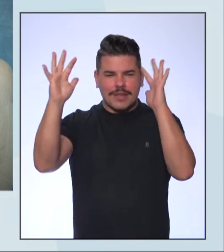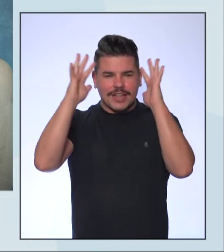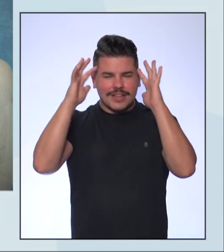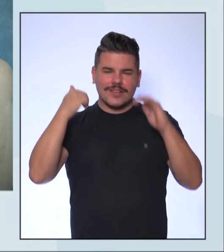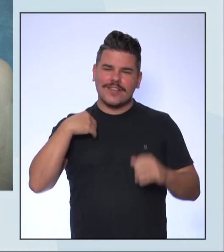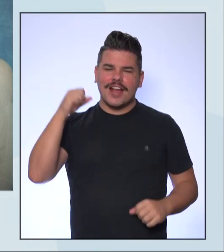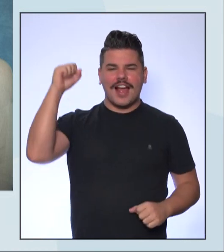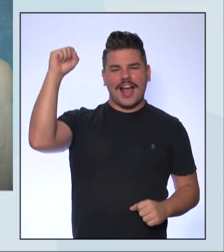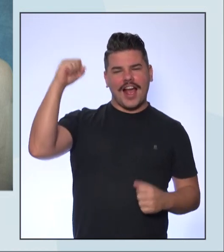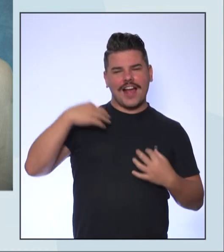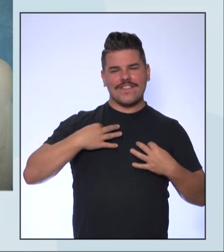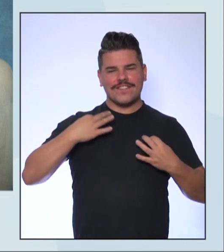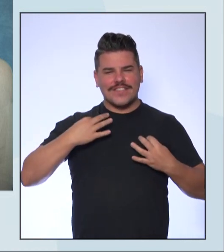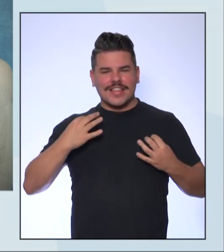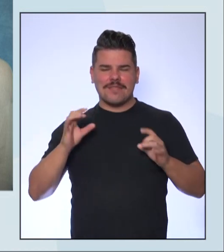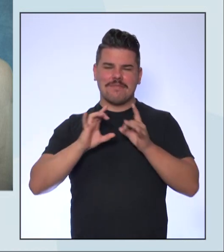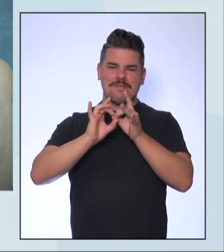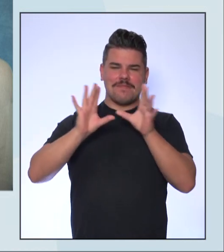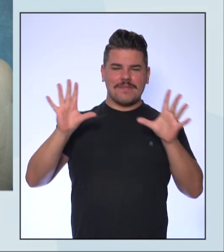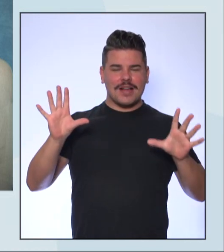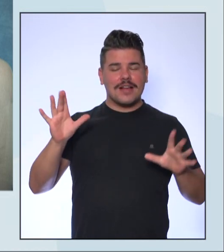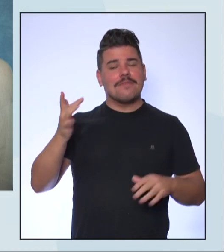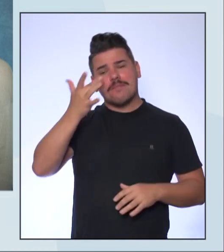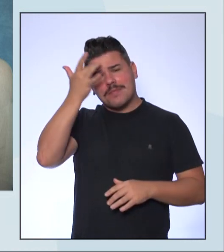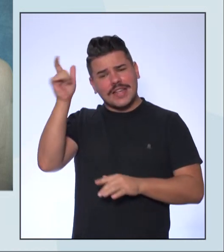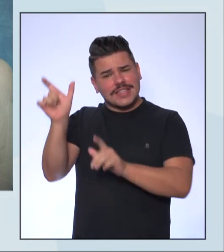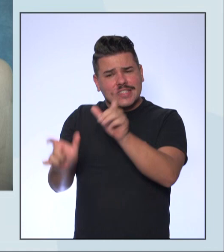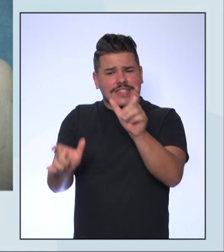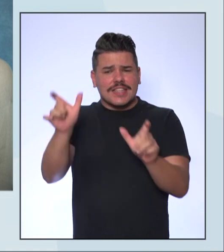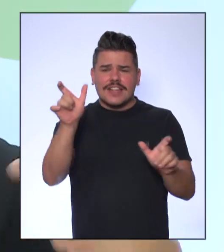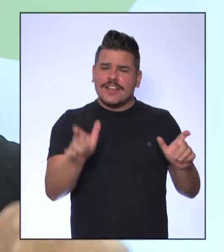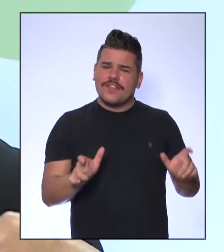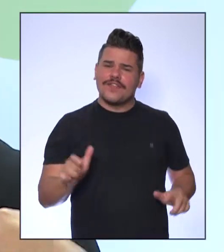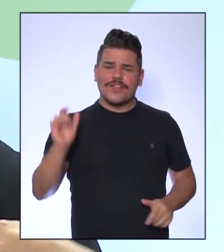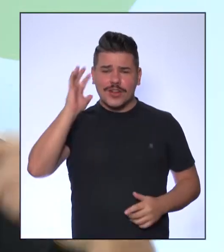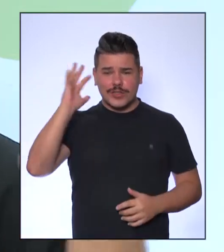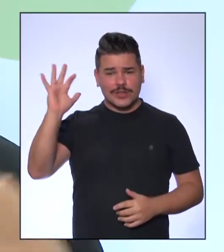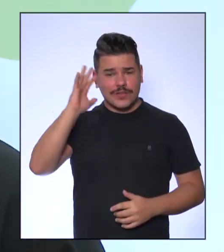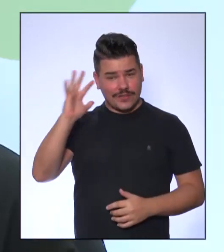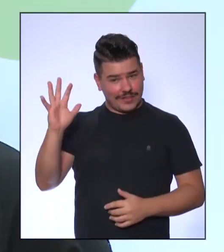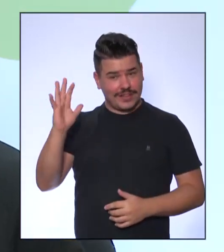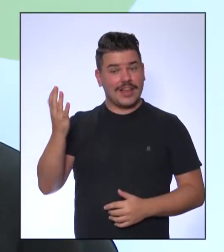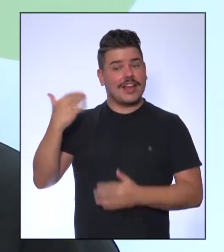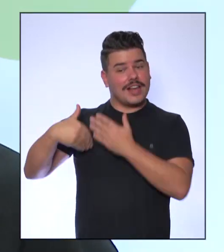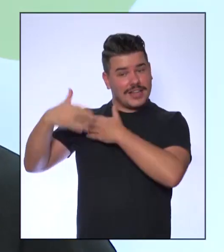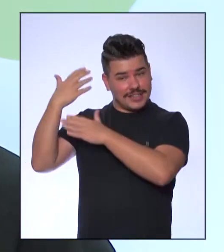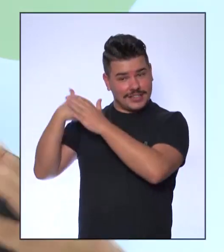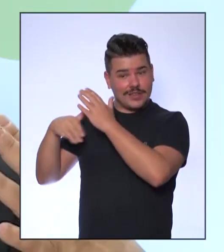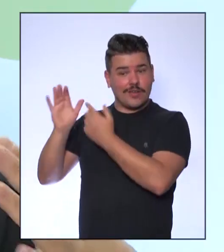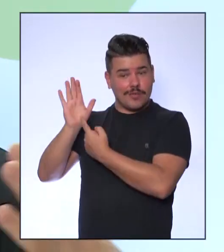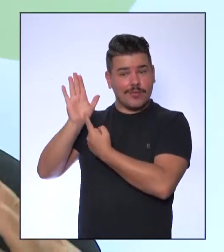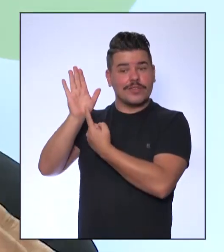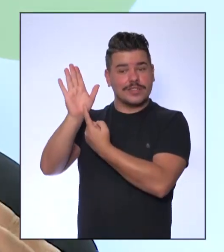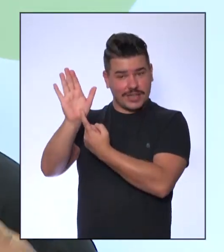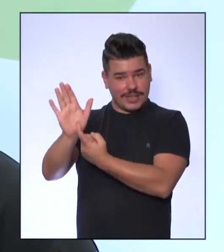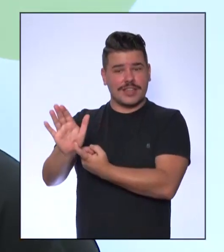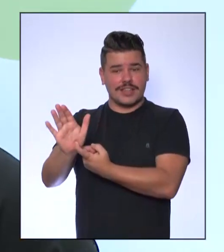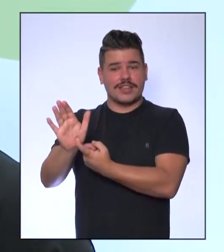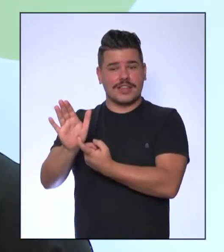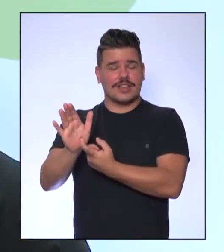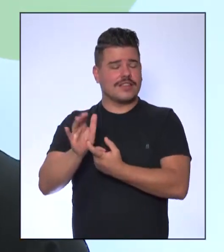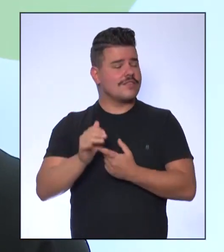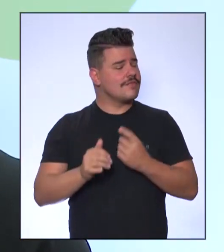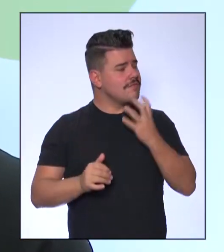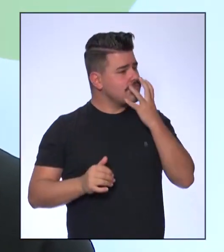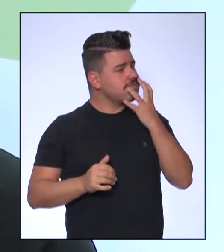possibilidades. Por que a gente pensa no filósofo com uma cara? Aquela primeira imagem que eu apresentei para vocês, aqueles bustos, né,